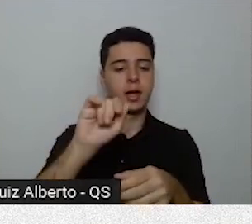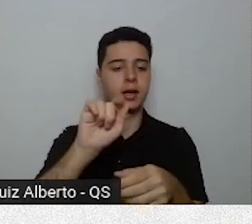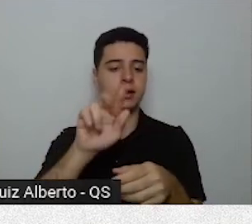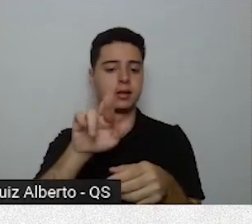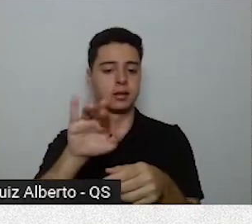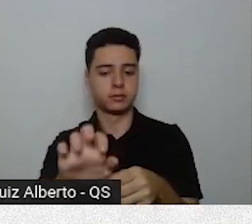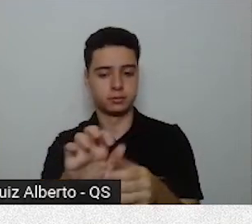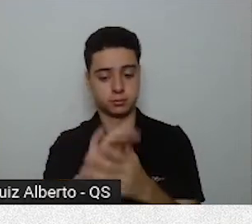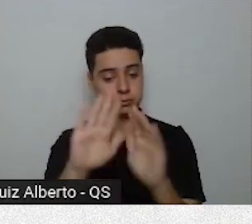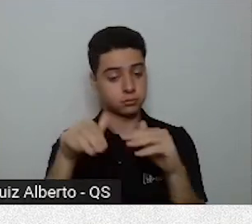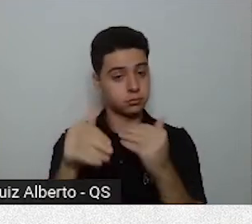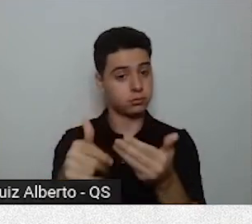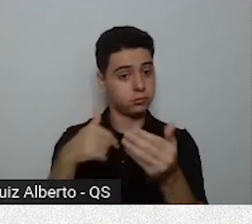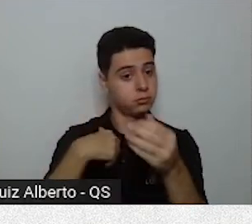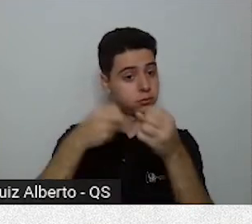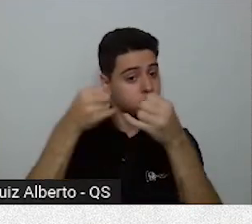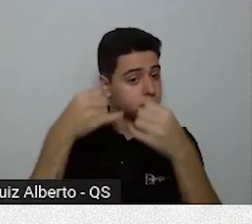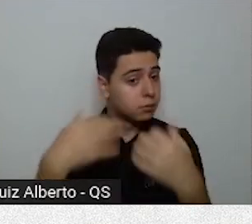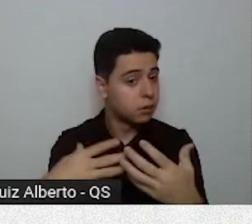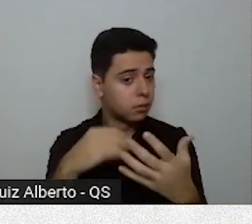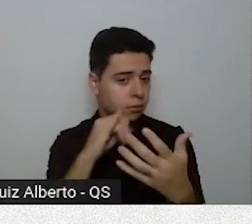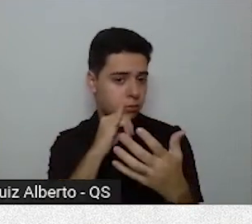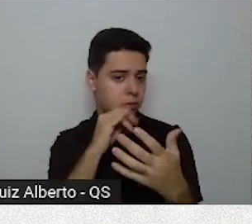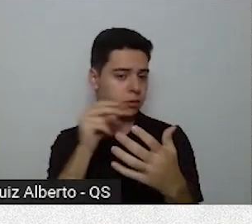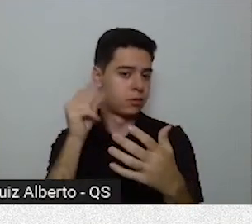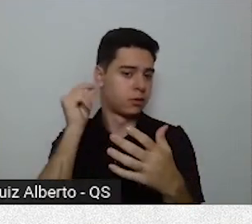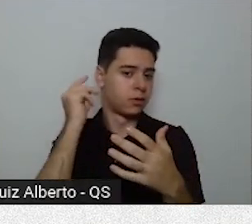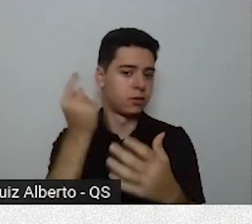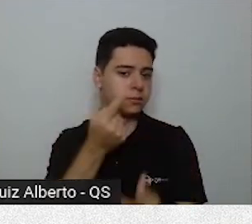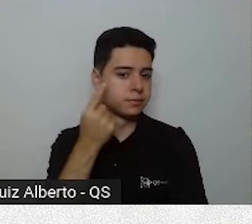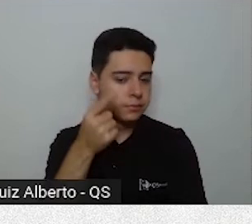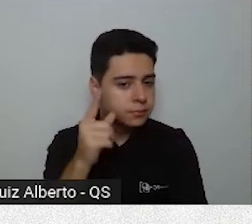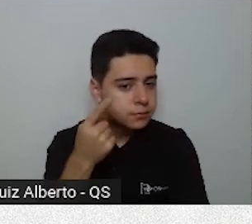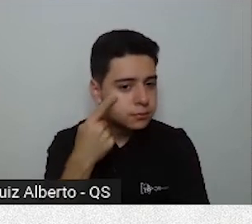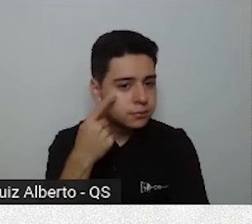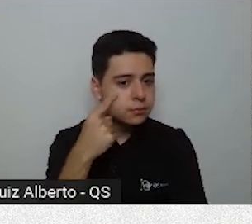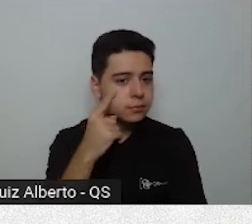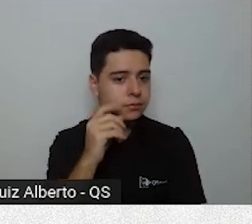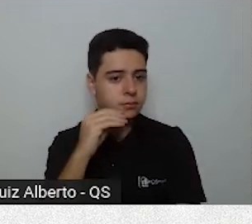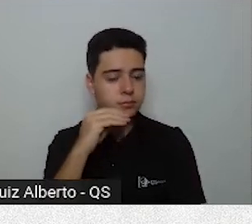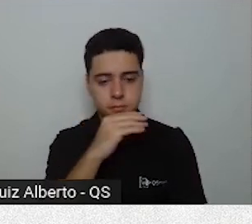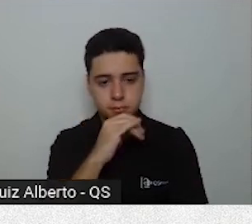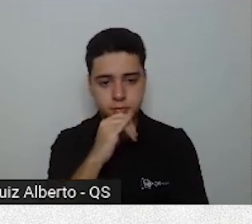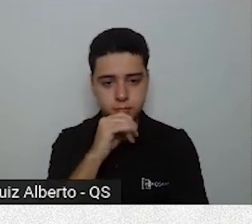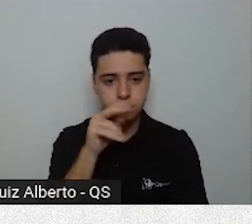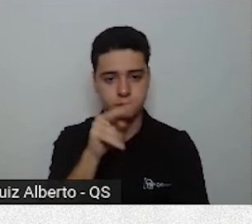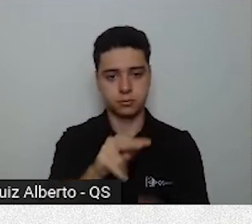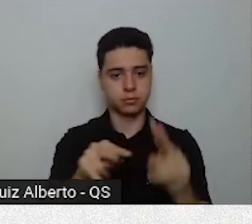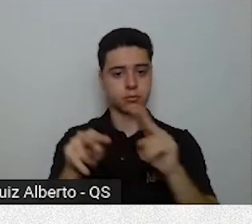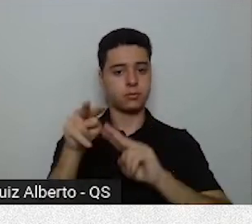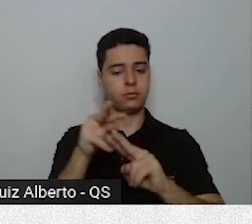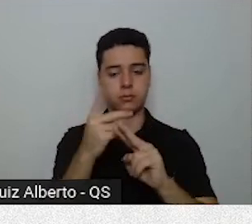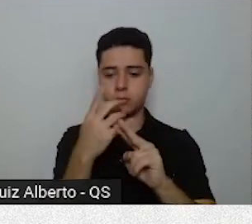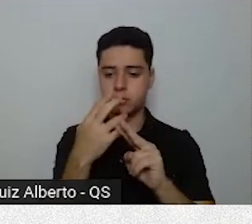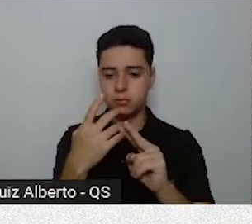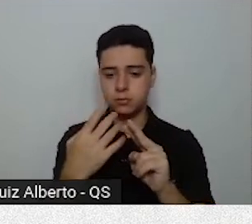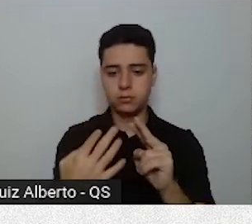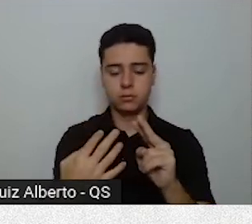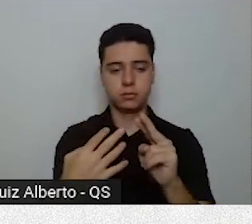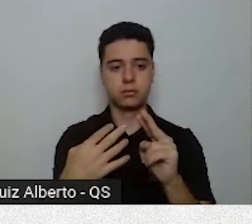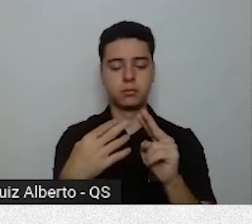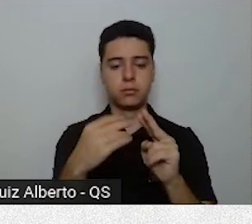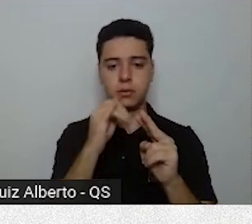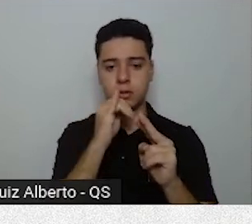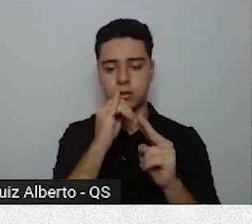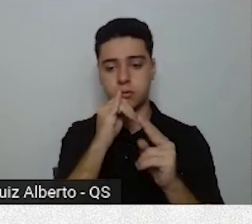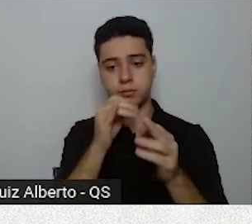Como eu disse, quando a gente vê, eu acho que dá para ver um pouquinho, se você observar bem um detalhe na paleta, que